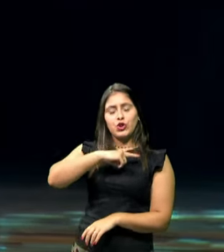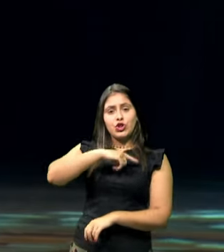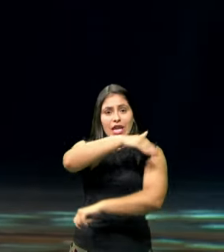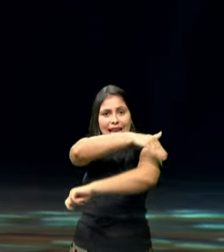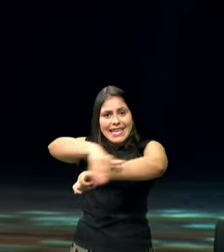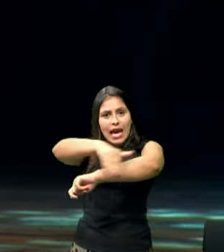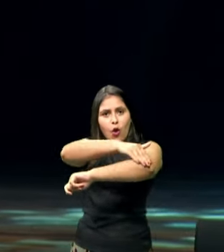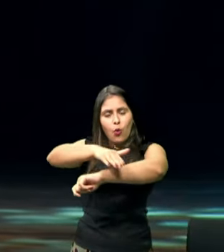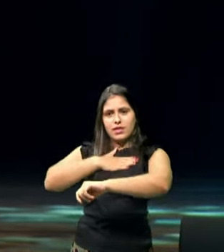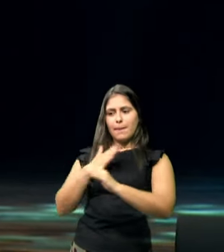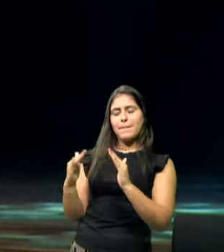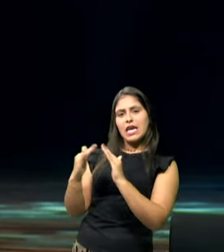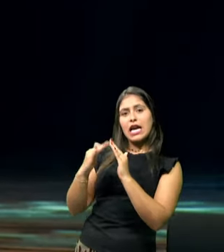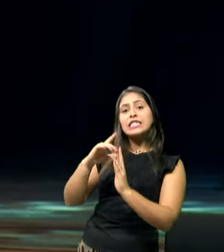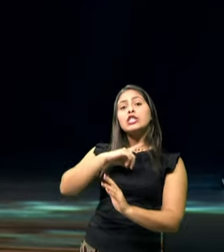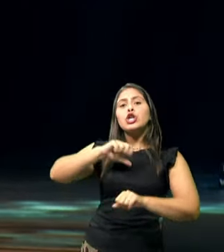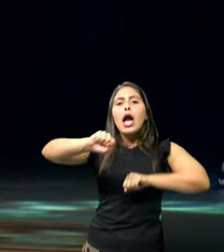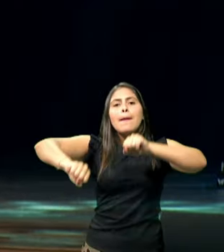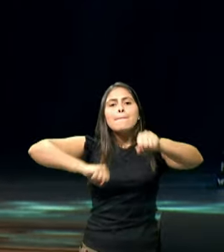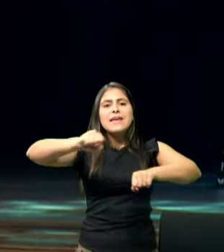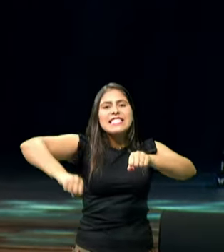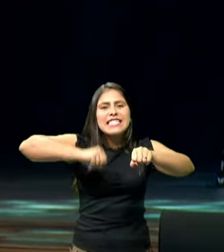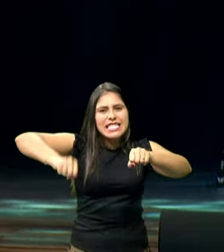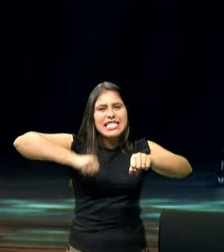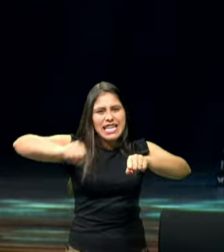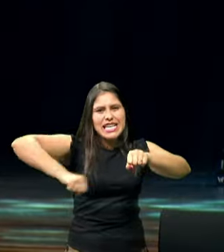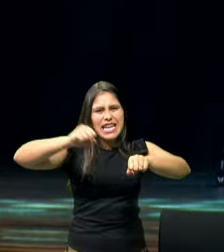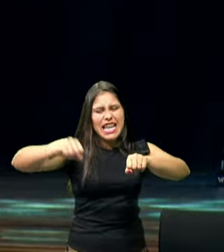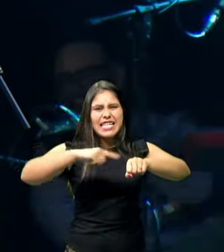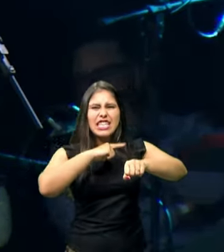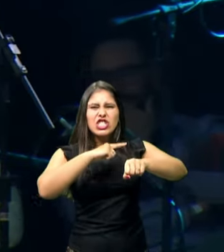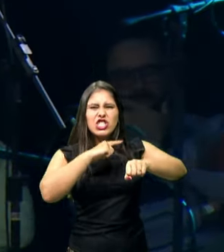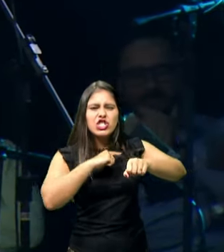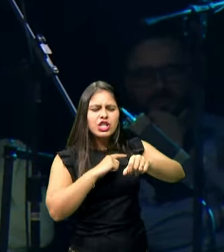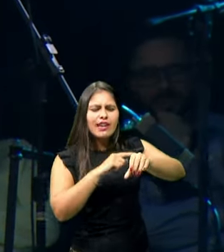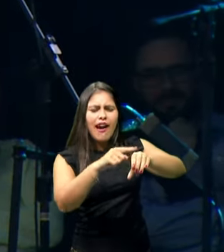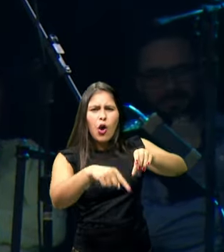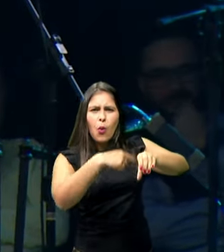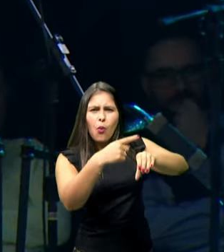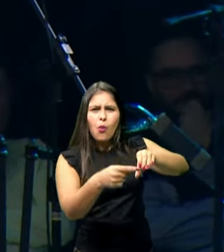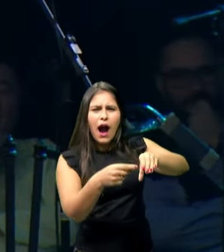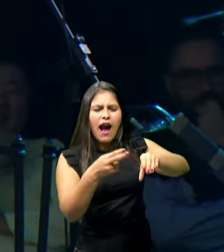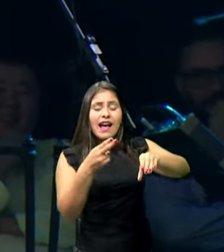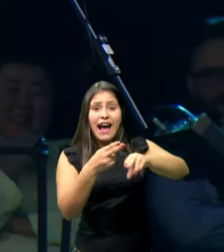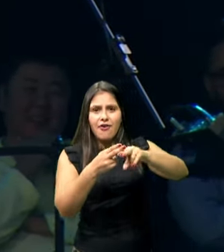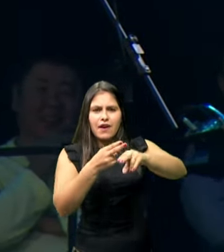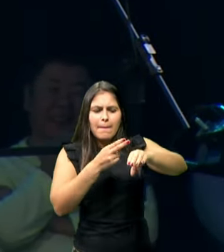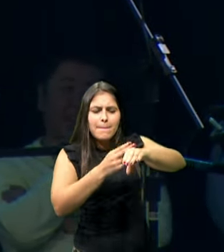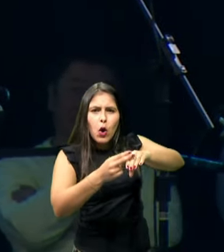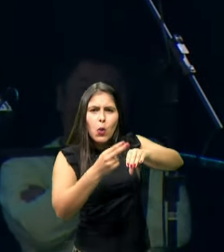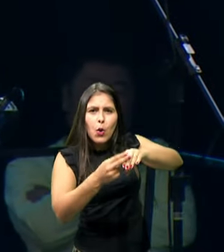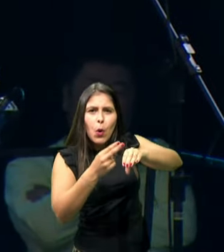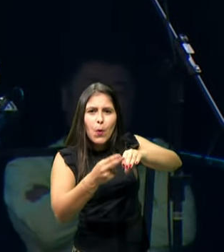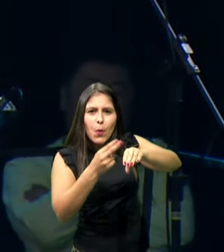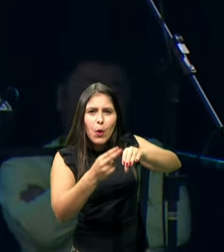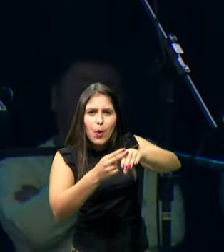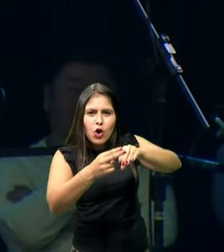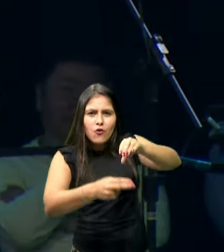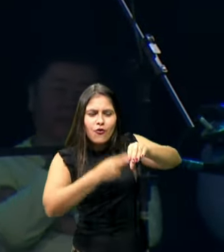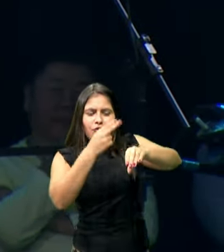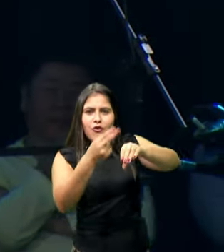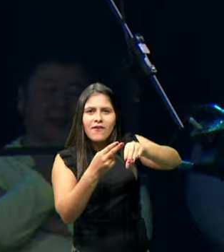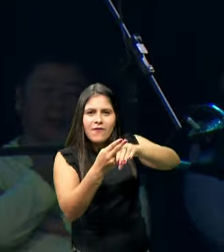que eu morava, o cara vinha com uma bicicleta com esmeril. Aí, para chamar as vizinhas para amolar a faca, ele botava a bicicleta